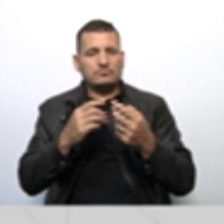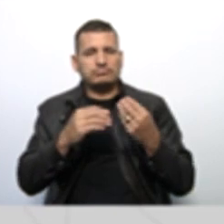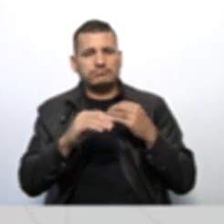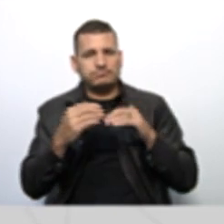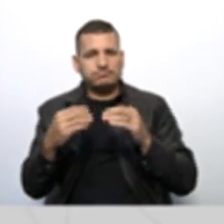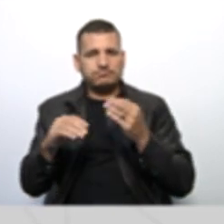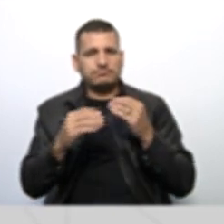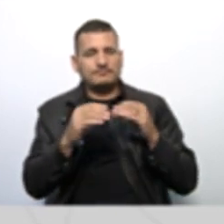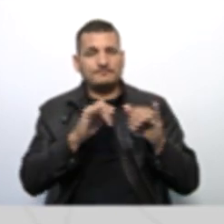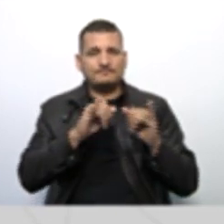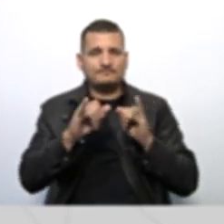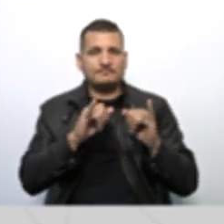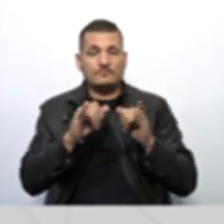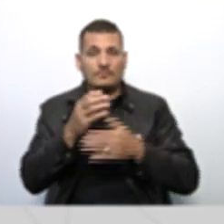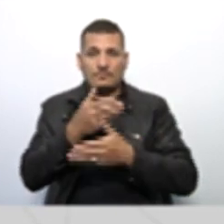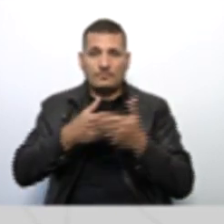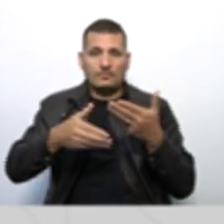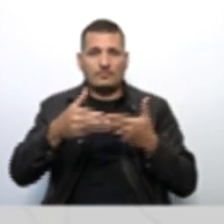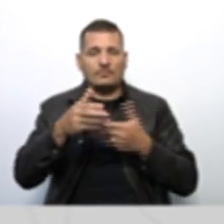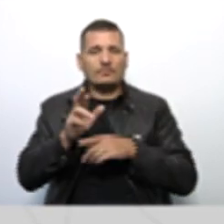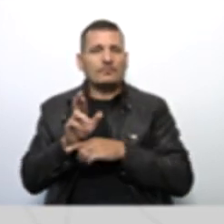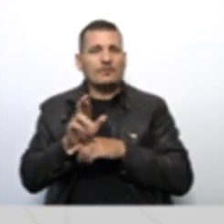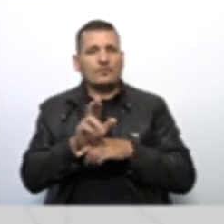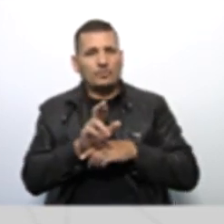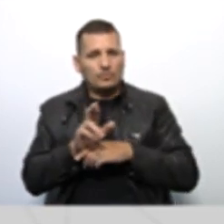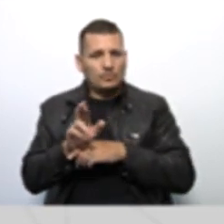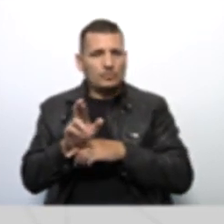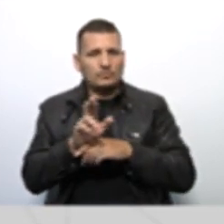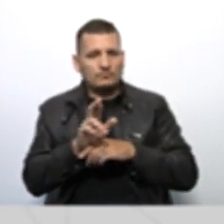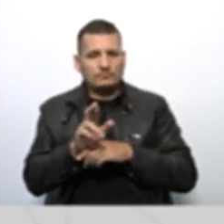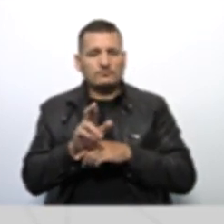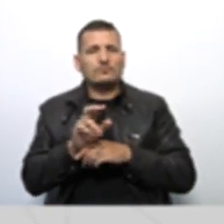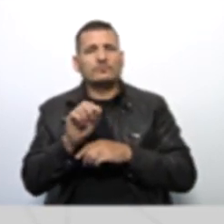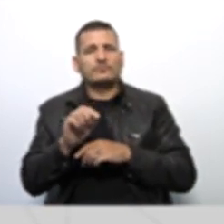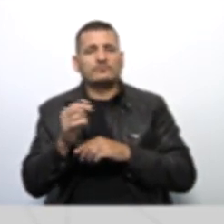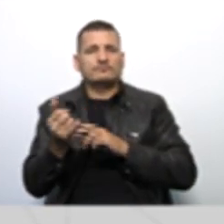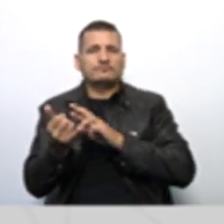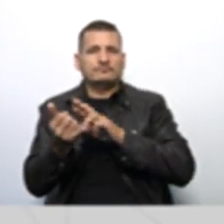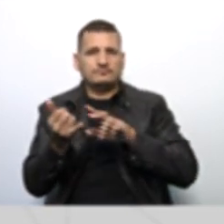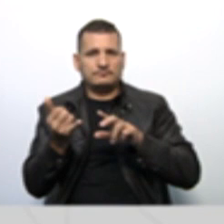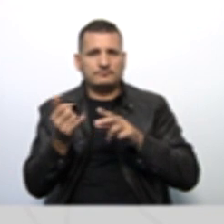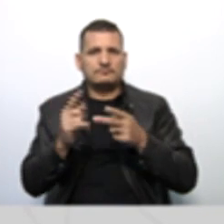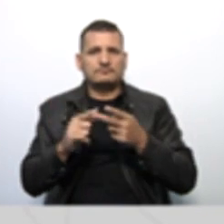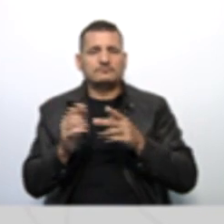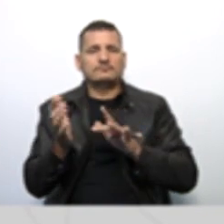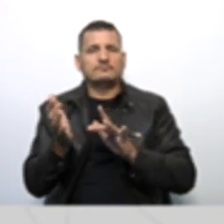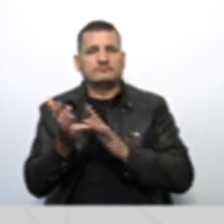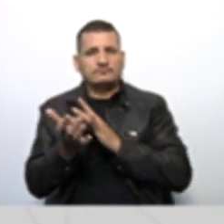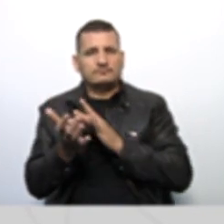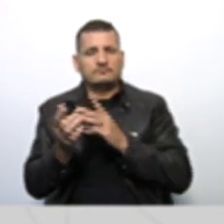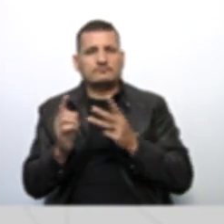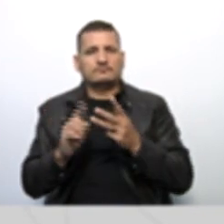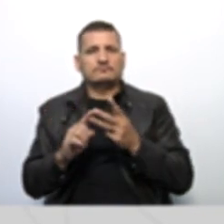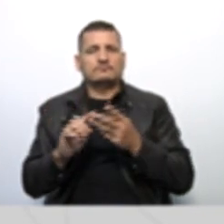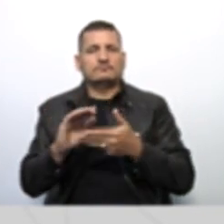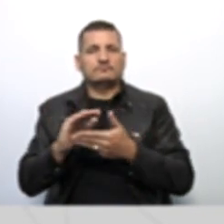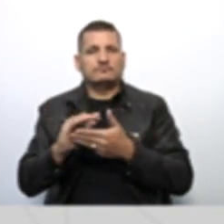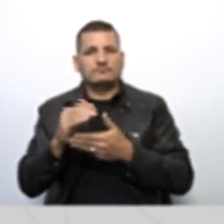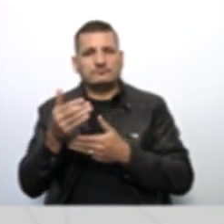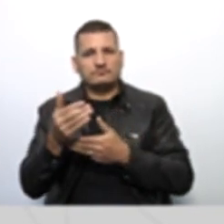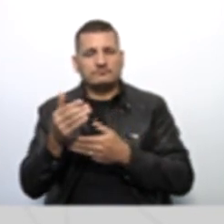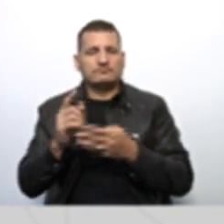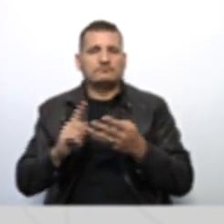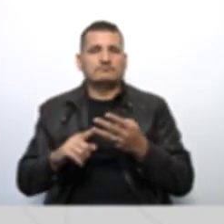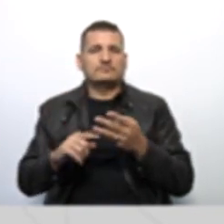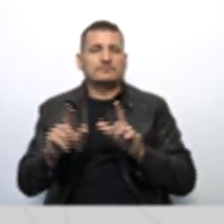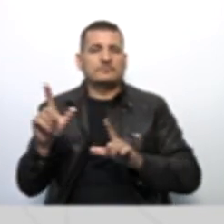informações e compartilhando recursos, referimos aos smartphones, aos tablets, notebook, smart